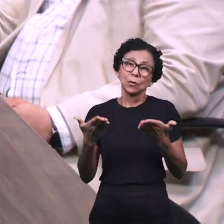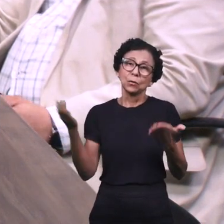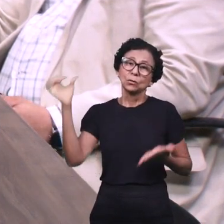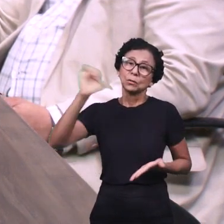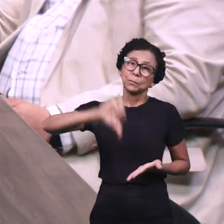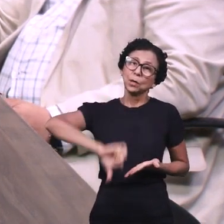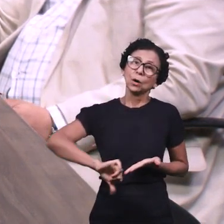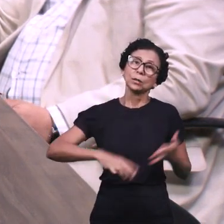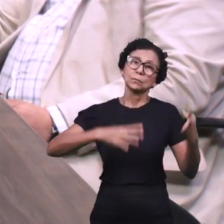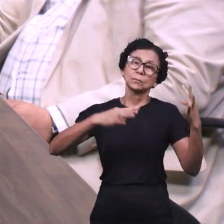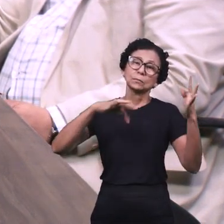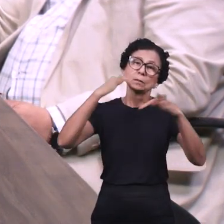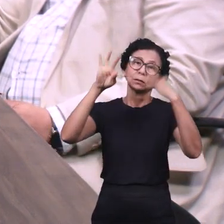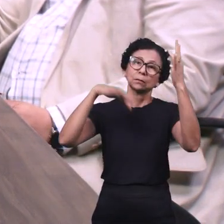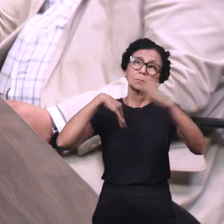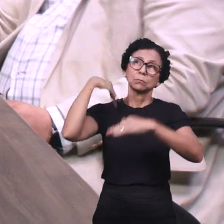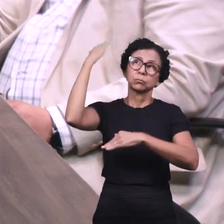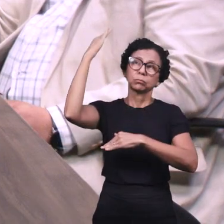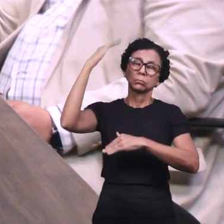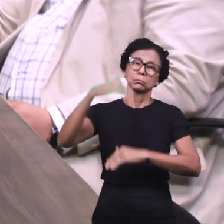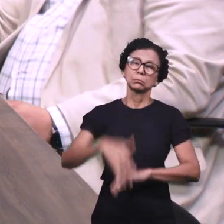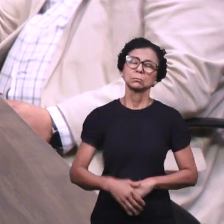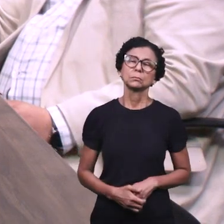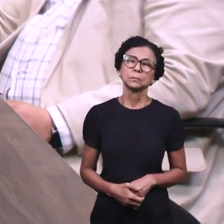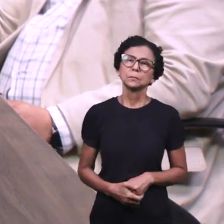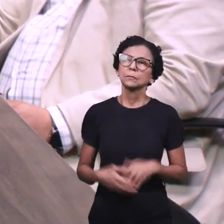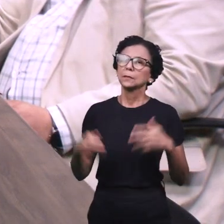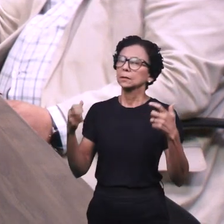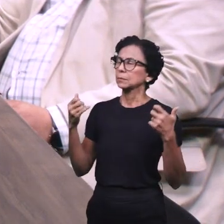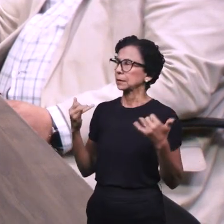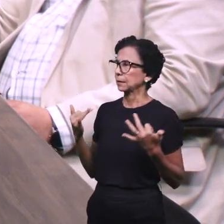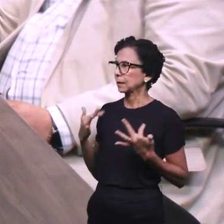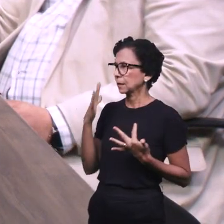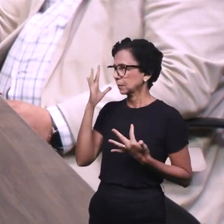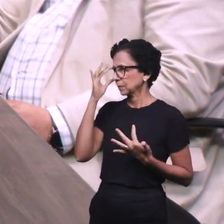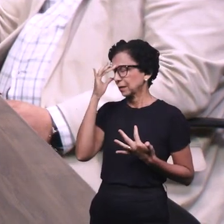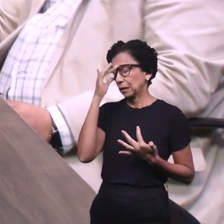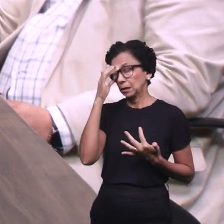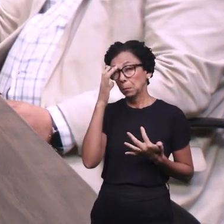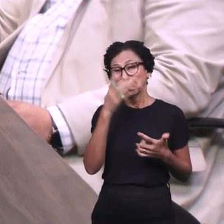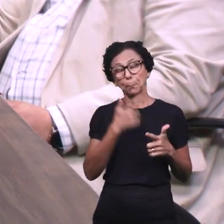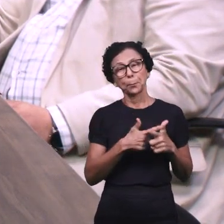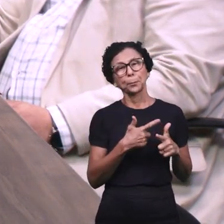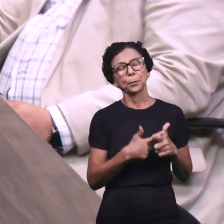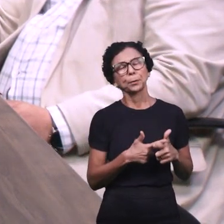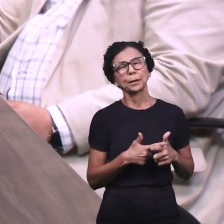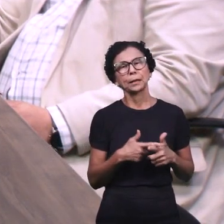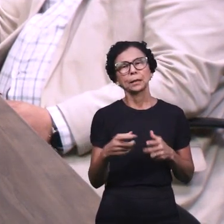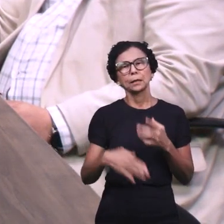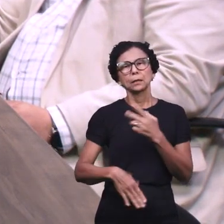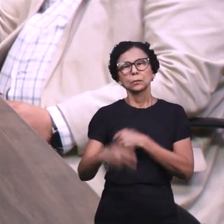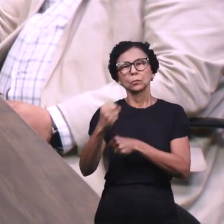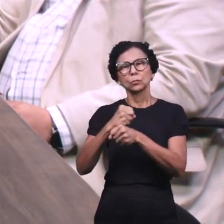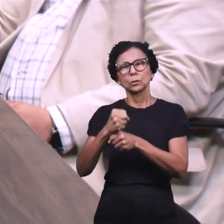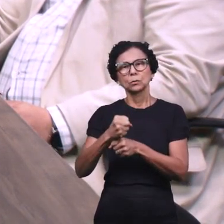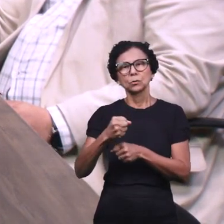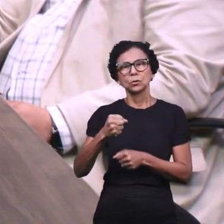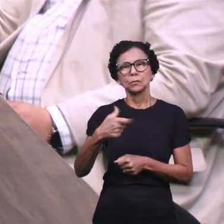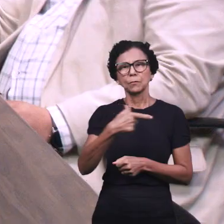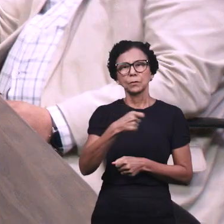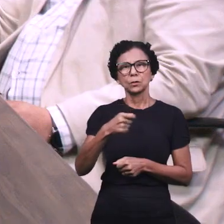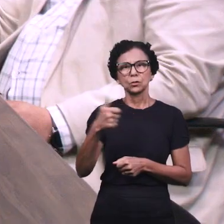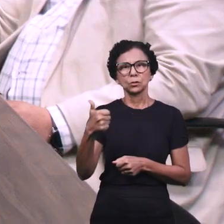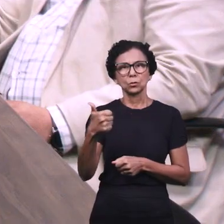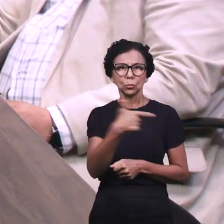Eu gostaria que o senhor falasse, né, um pouquinho mais a respeito disso, até mesmo porque no ano de 2012 houve